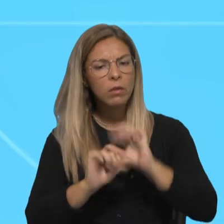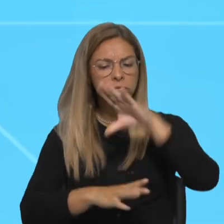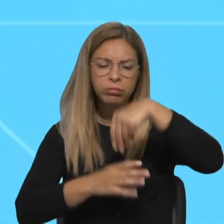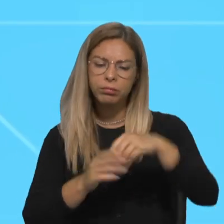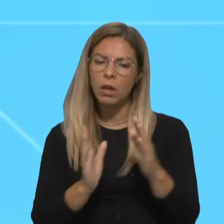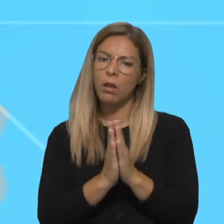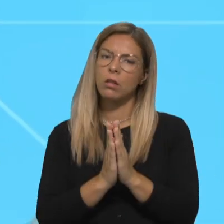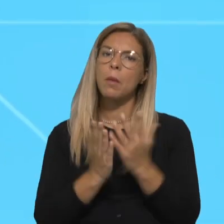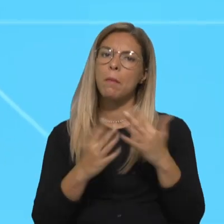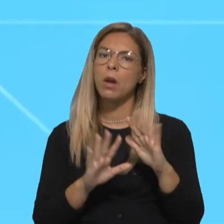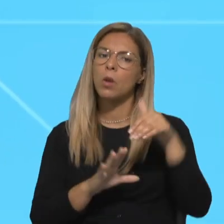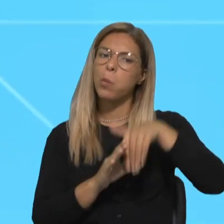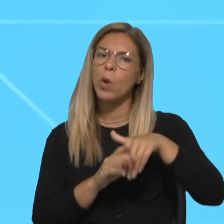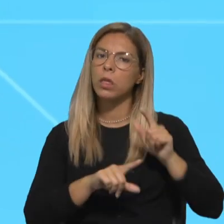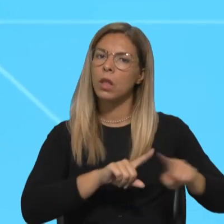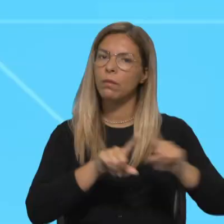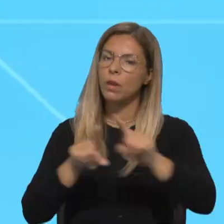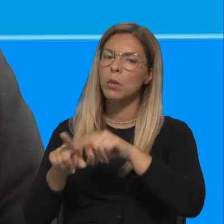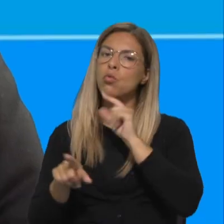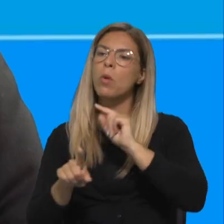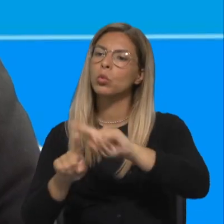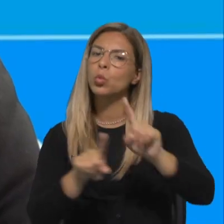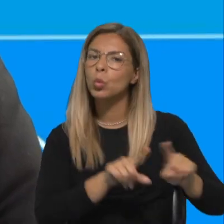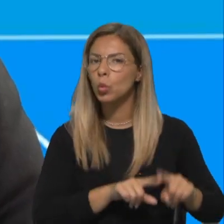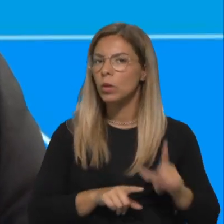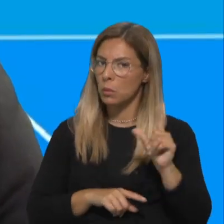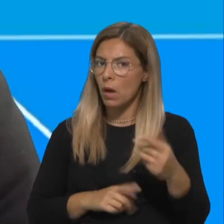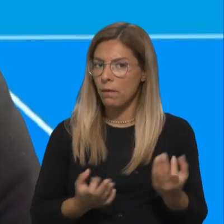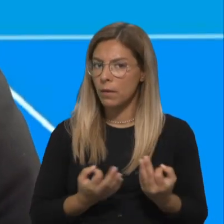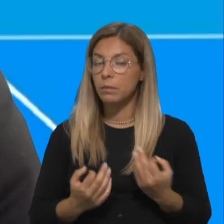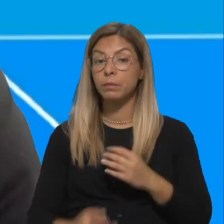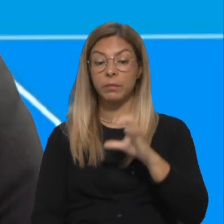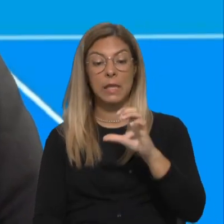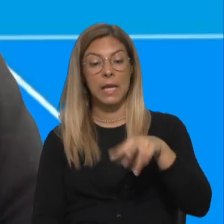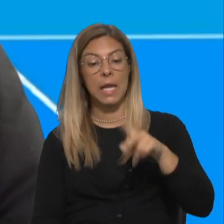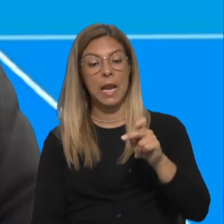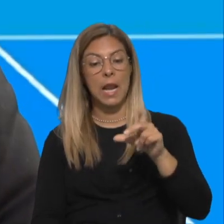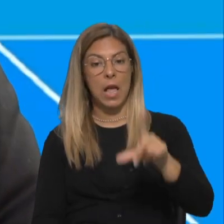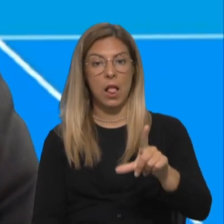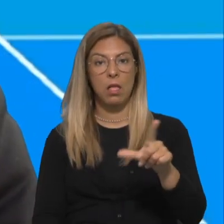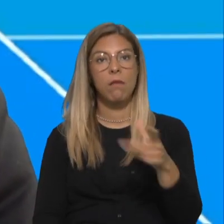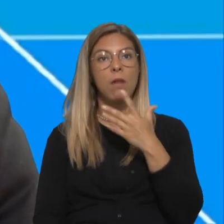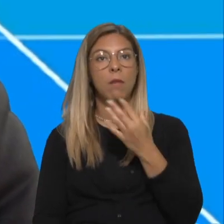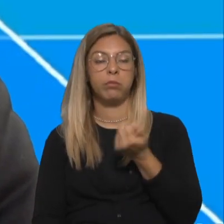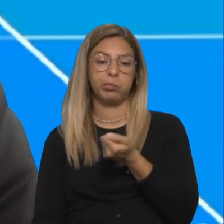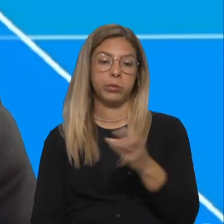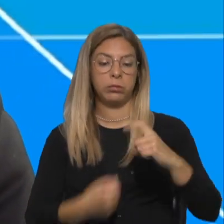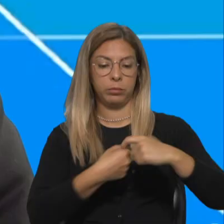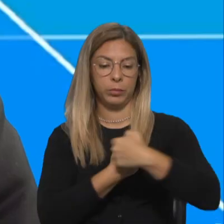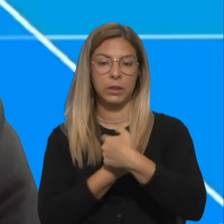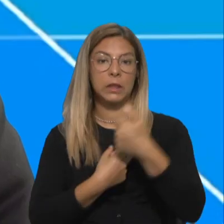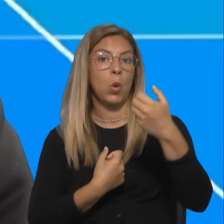diversidade até de denominações. Bem, a CNAL reúne neste momento cerca de 50 movimentos e